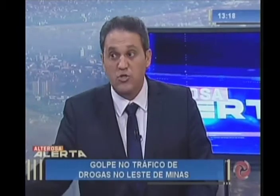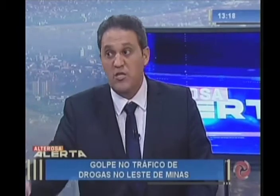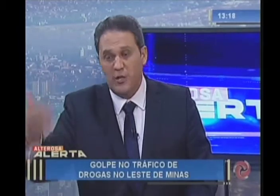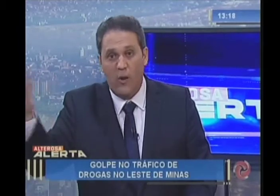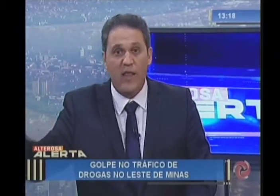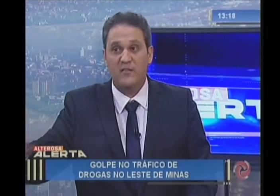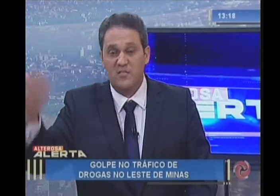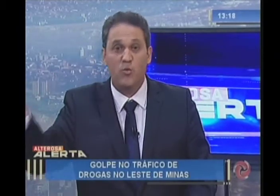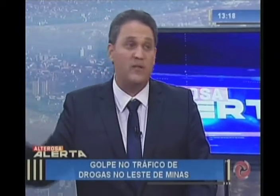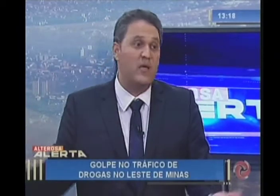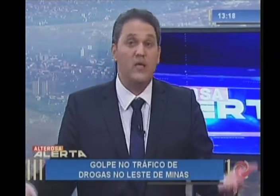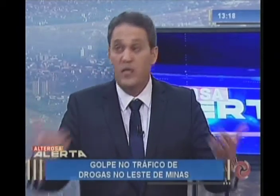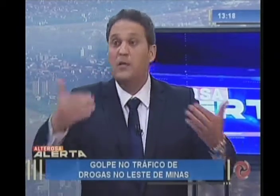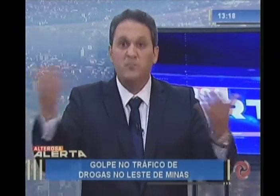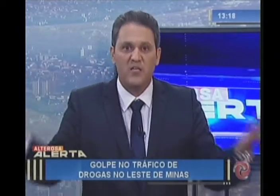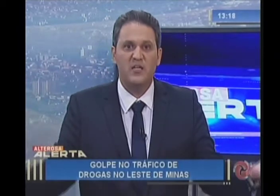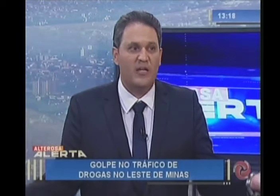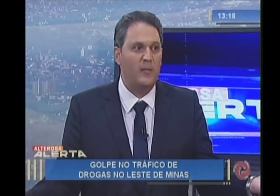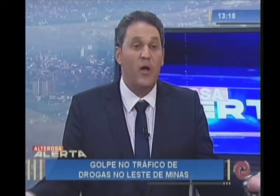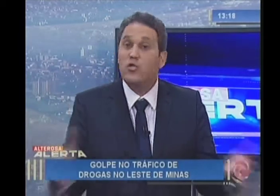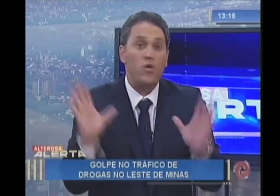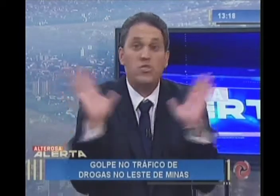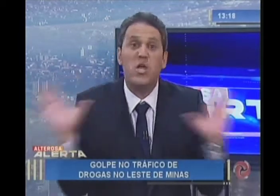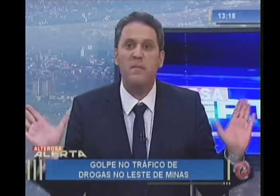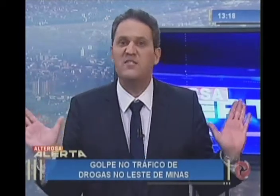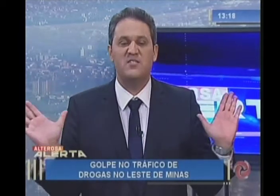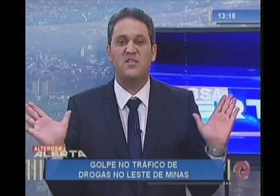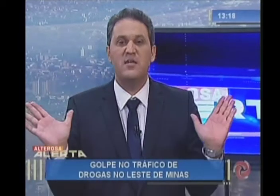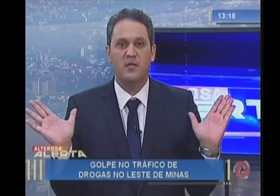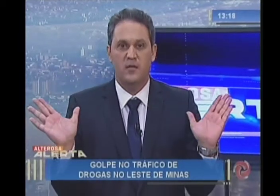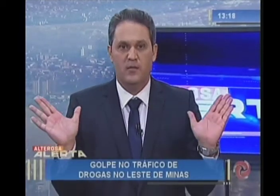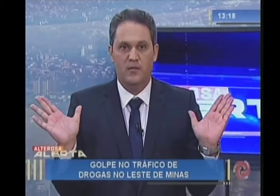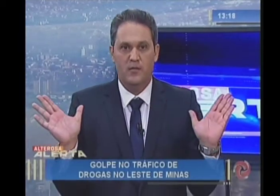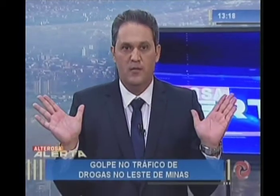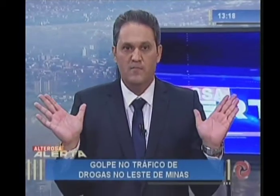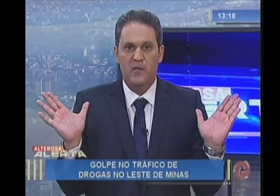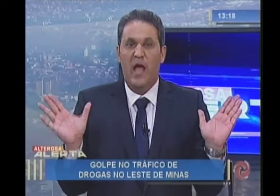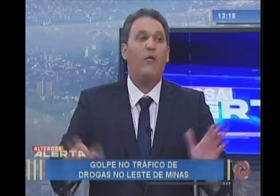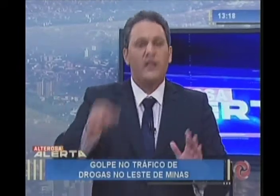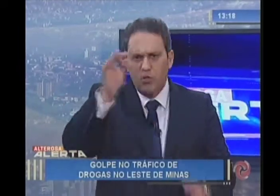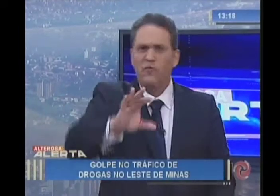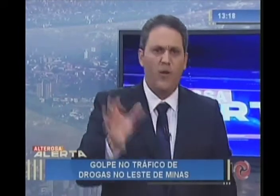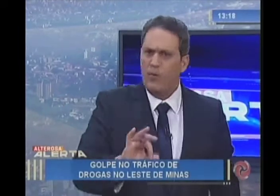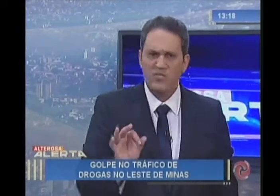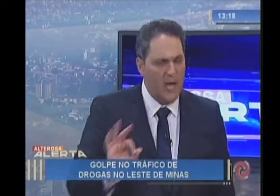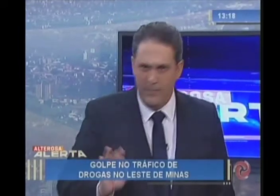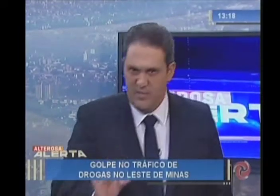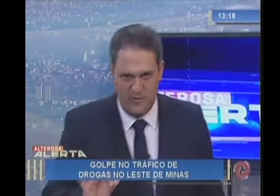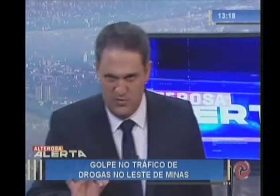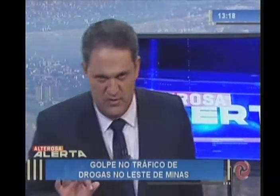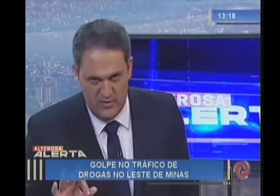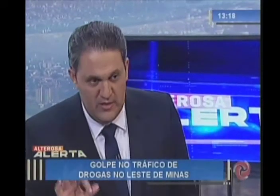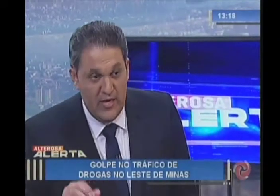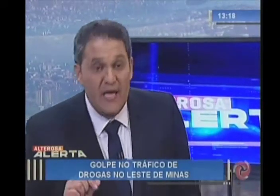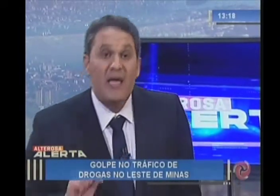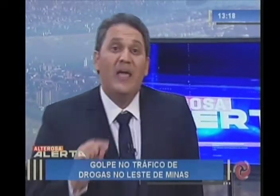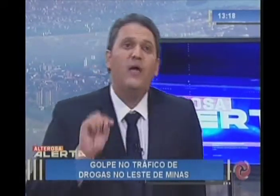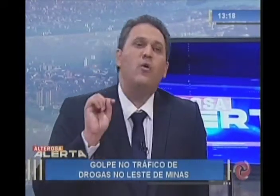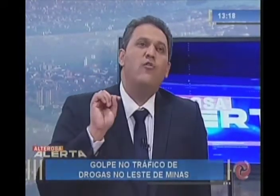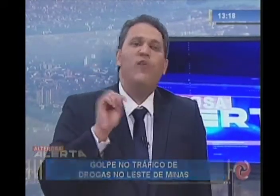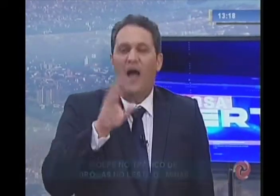meia-idade aos 30, 40, 50 e terceira idade depois. Só simples assim. Agora, deixa eu falar uma coisinha rapidinha para vocês.